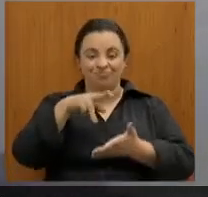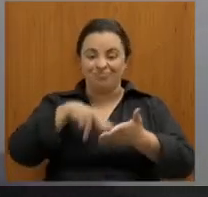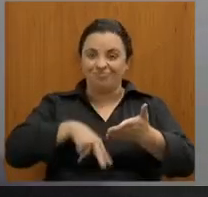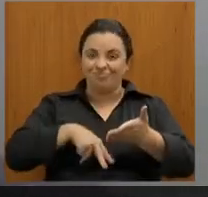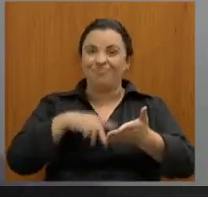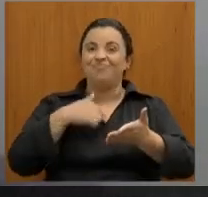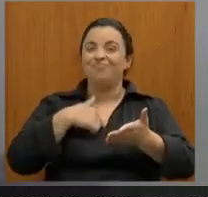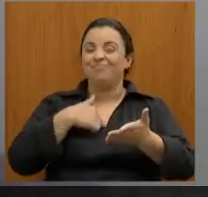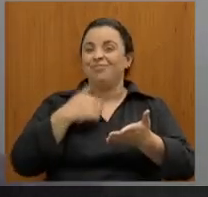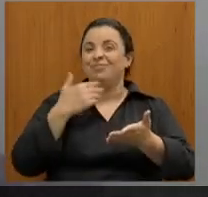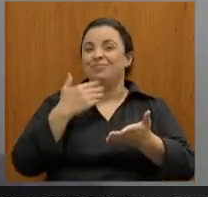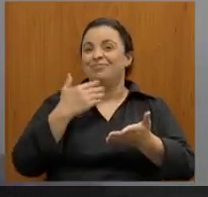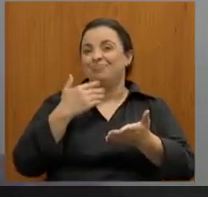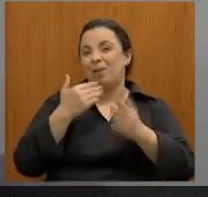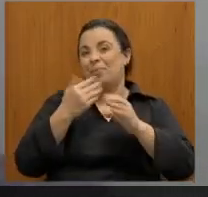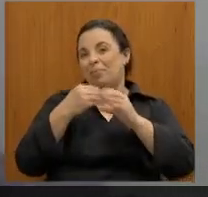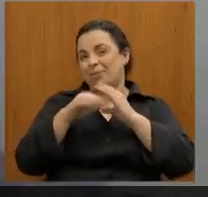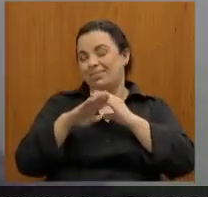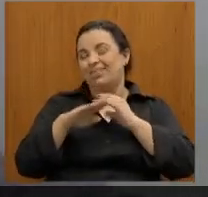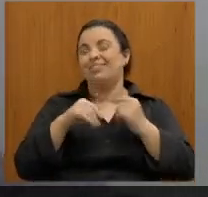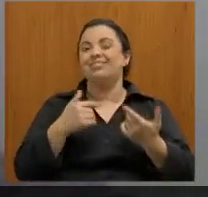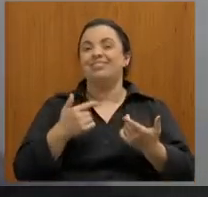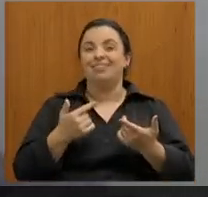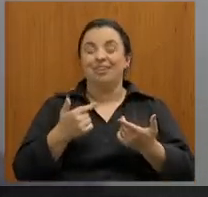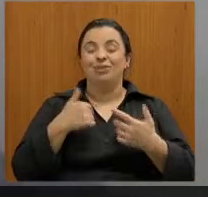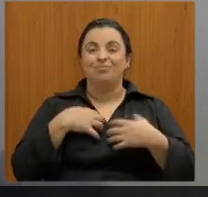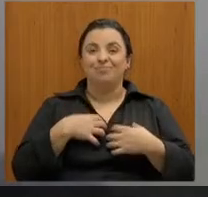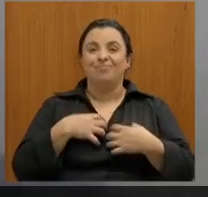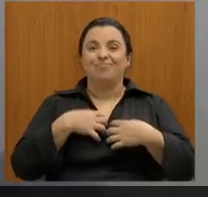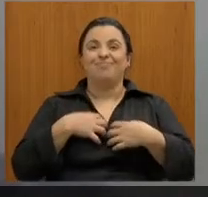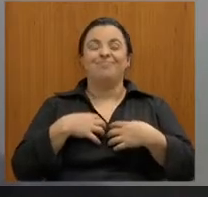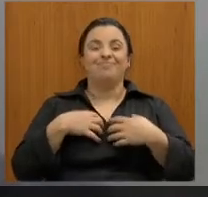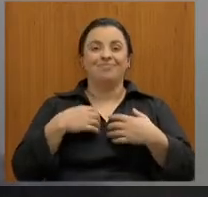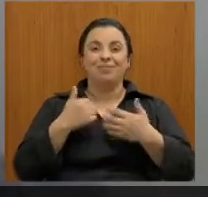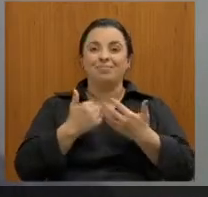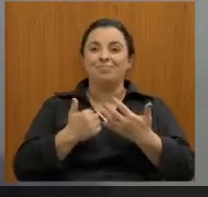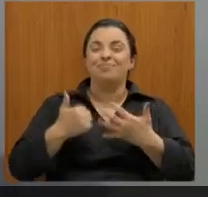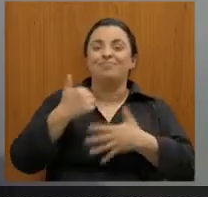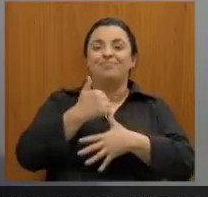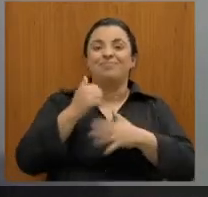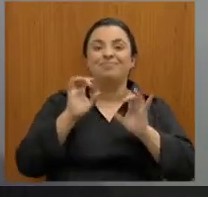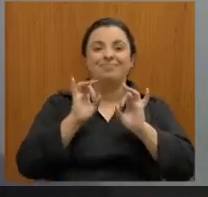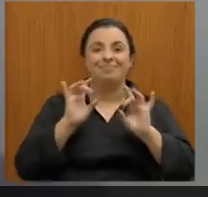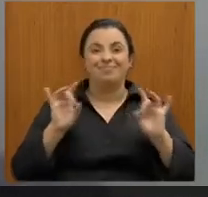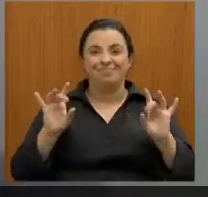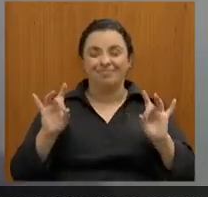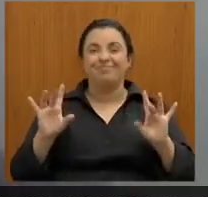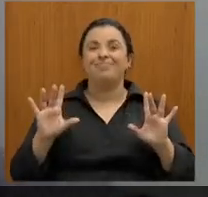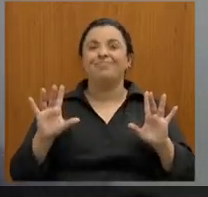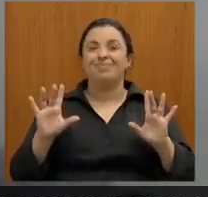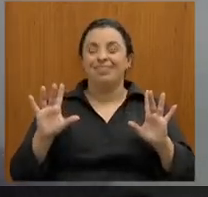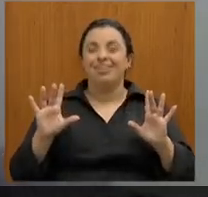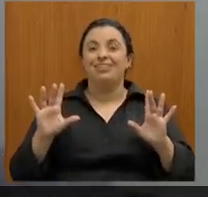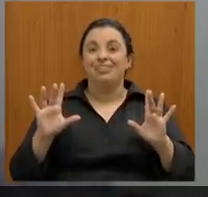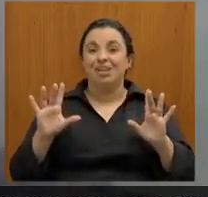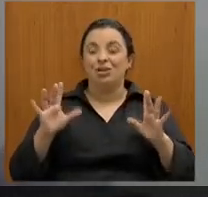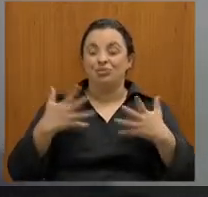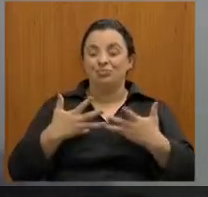lido né pela senhora me senti privilegiado de ter sido né